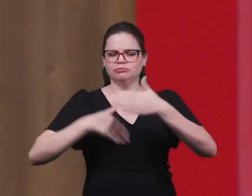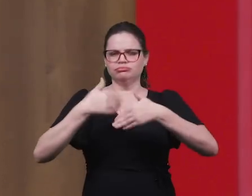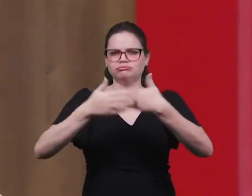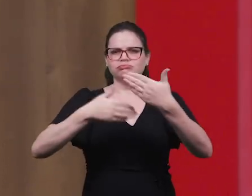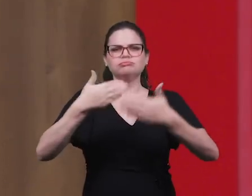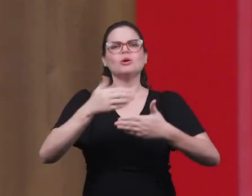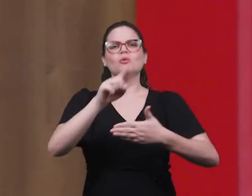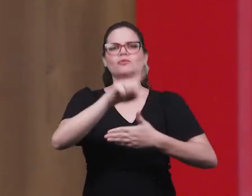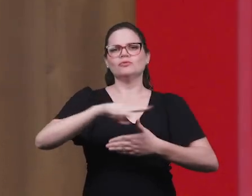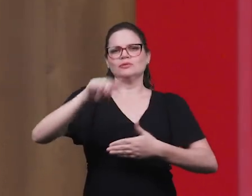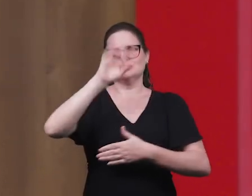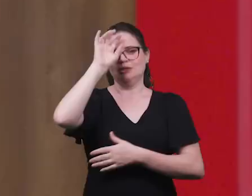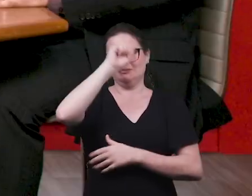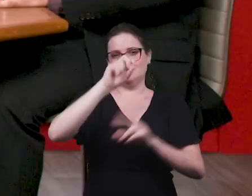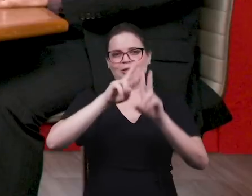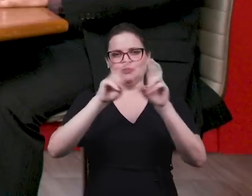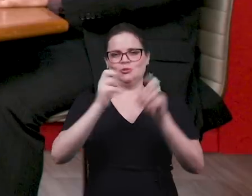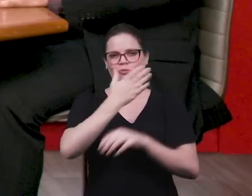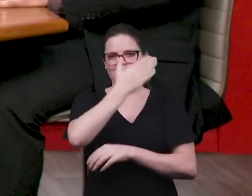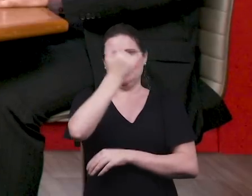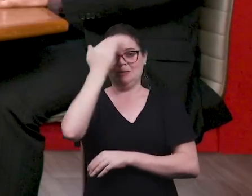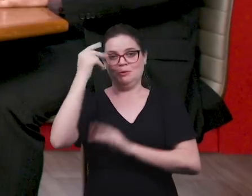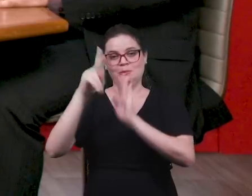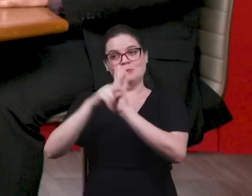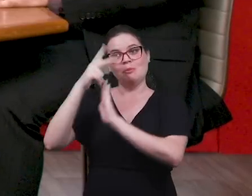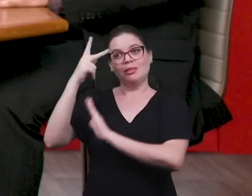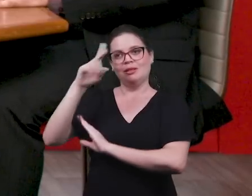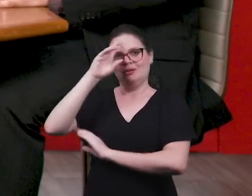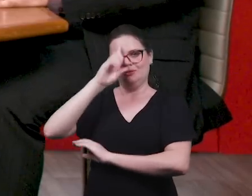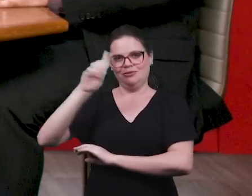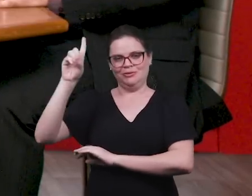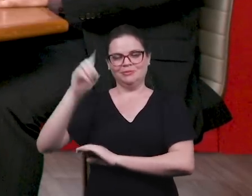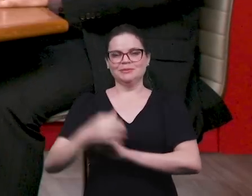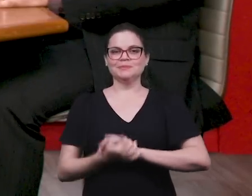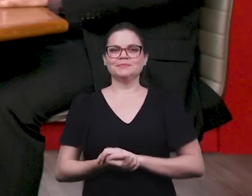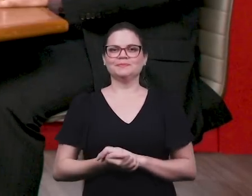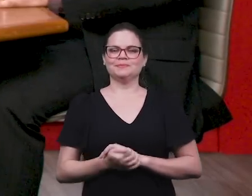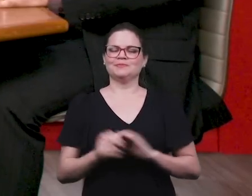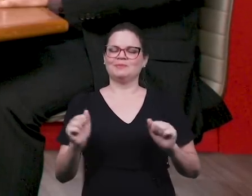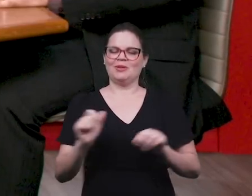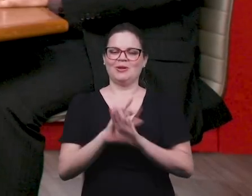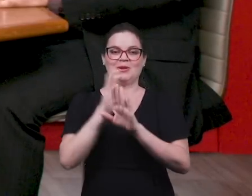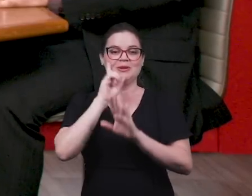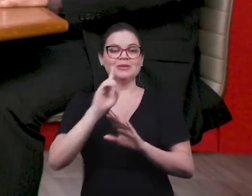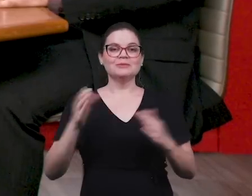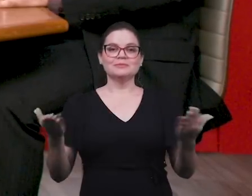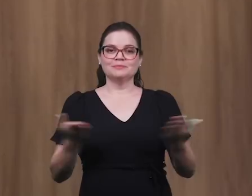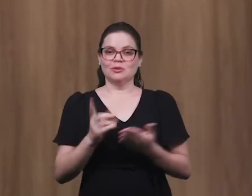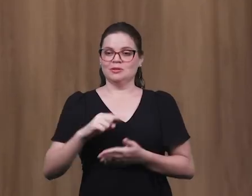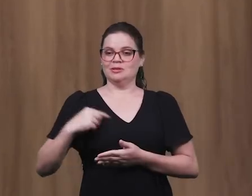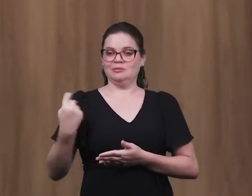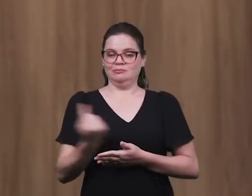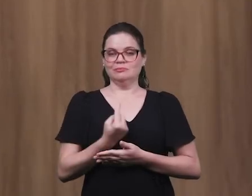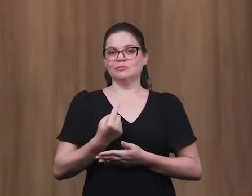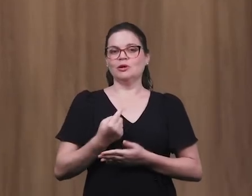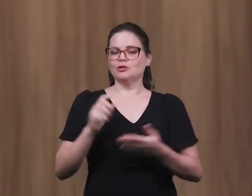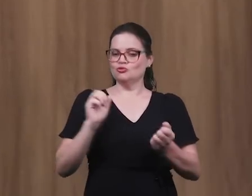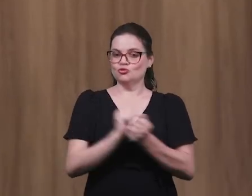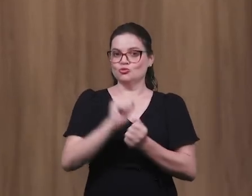nossos irmãos a sabedoria de Deus. Glória a Deus. Então, juntos nós vamos aprender e